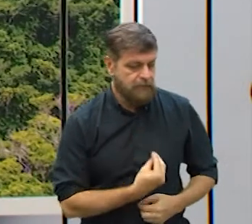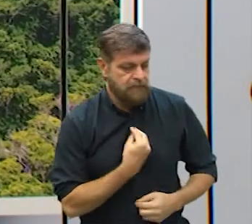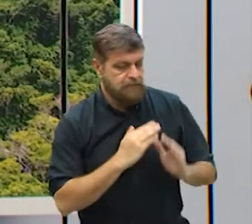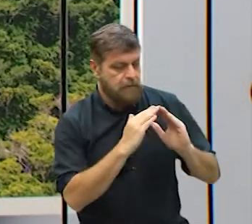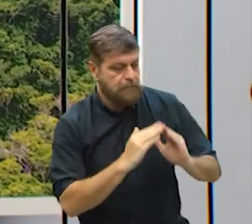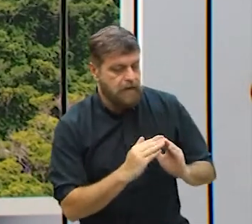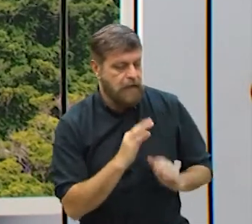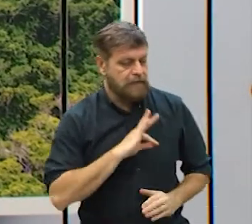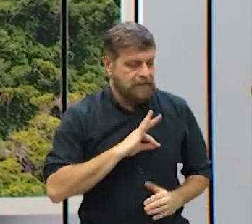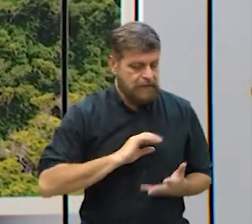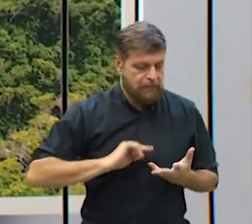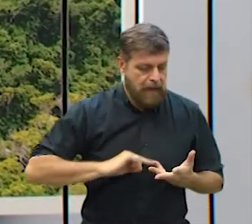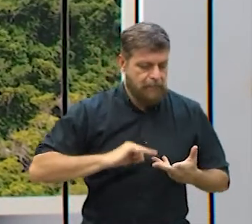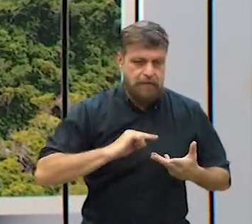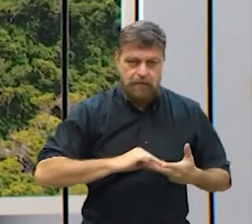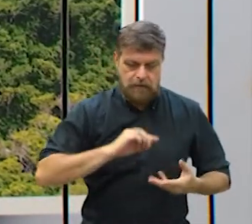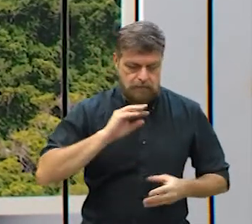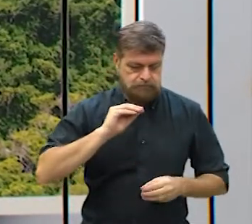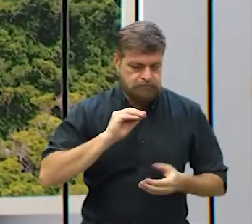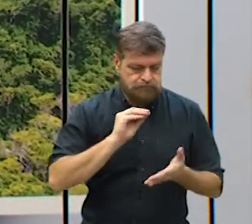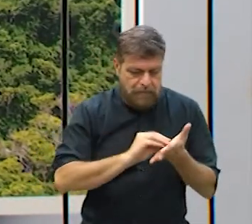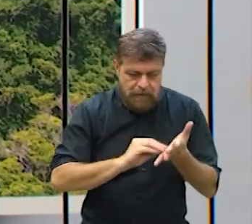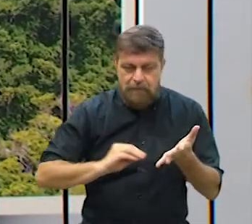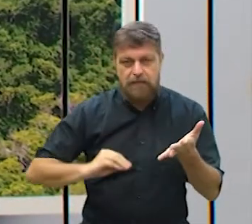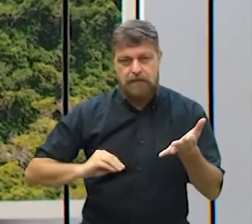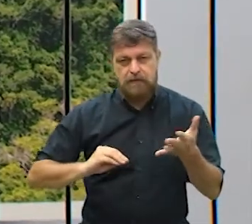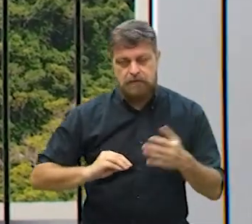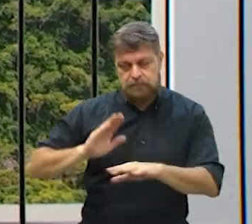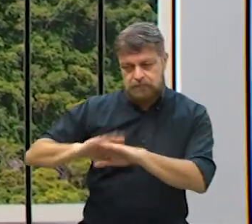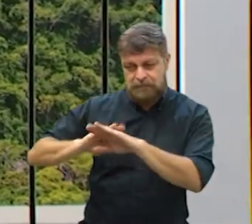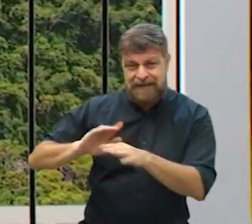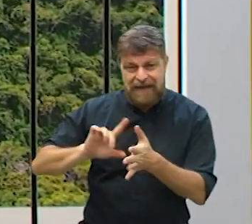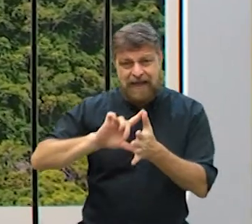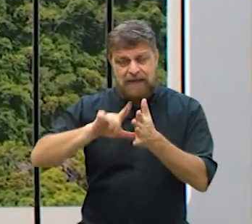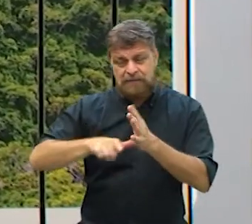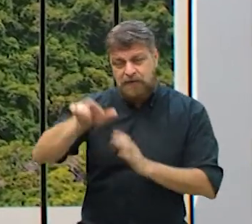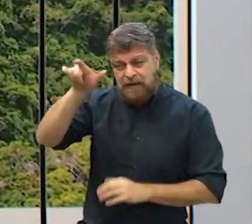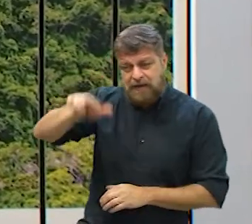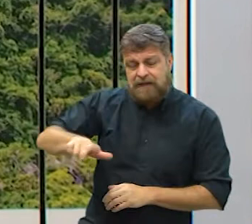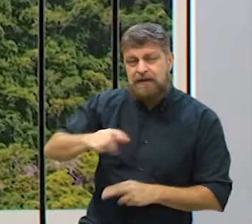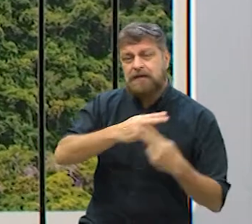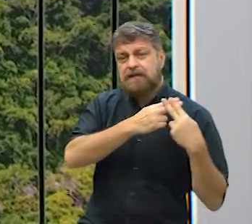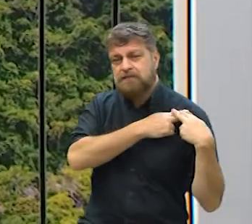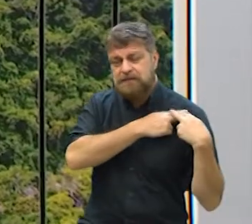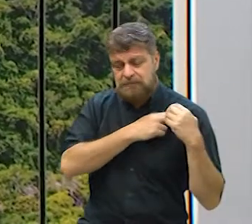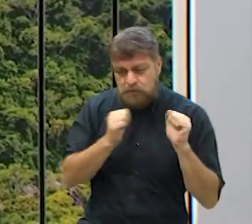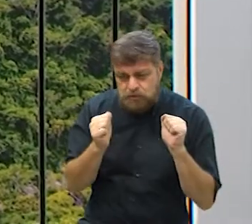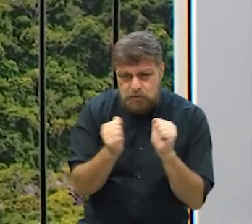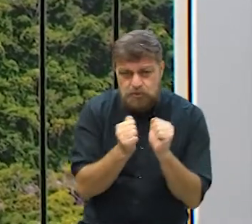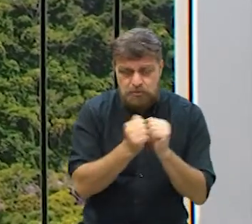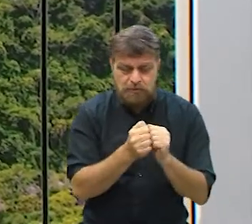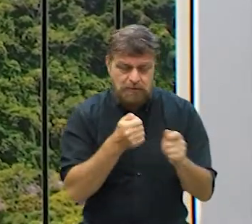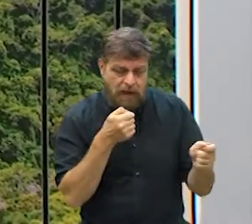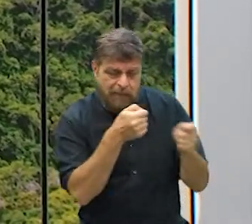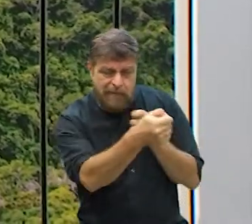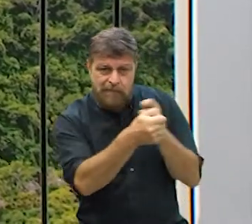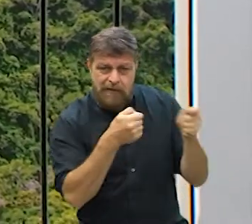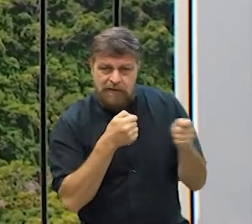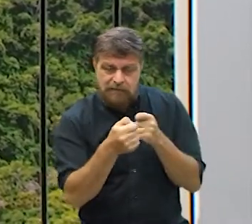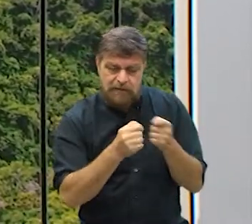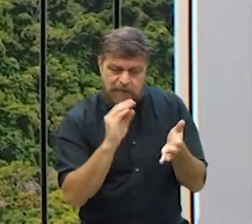mora, a idade de cada um, tudo isso, tudo eles fazem. Depois eles fazem junto com essas